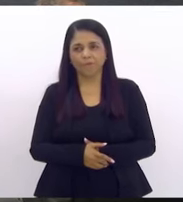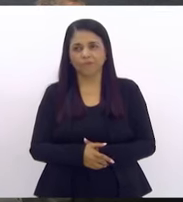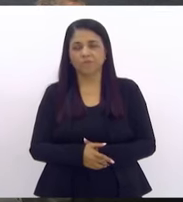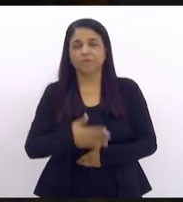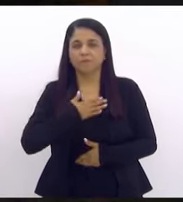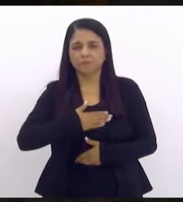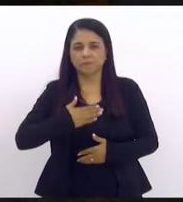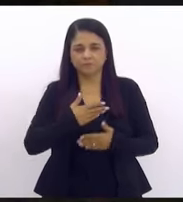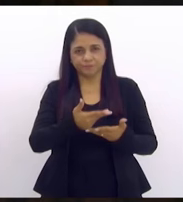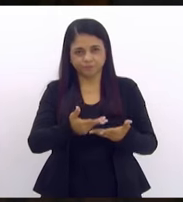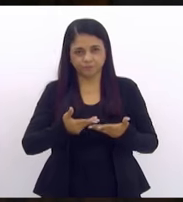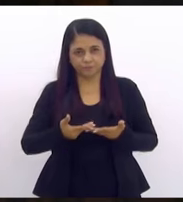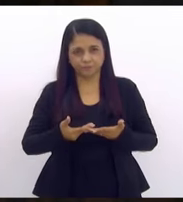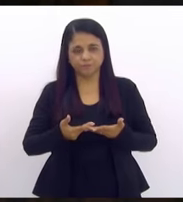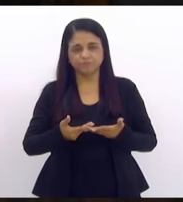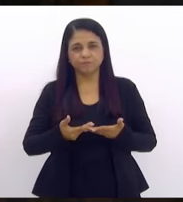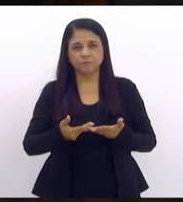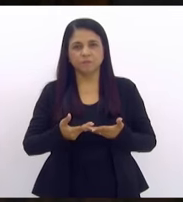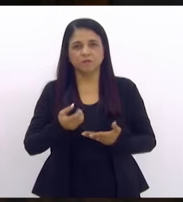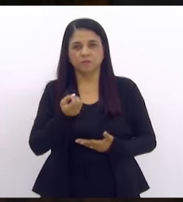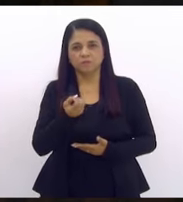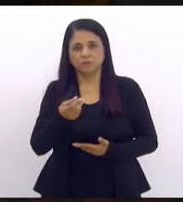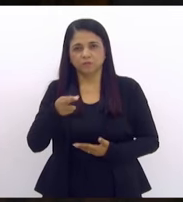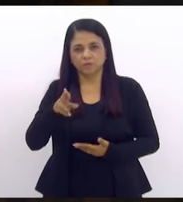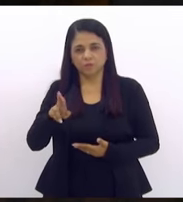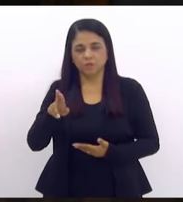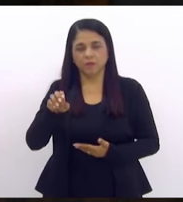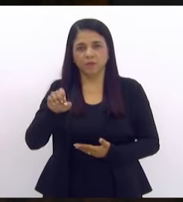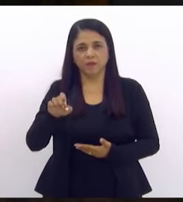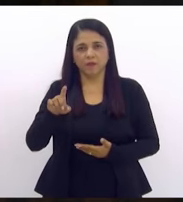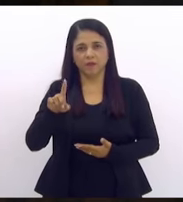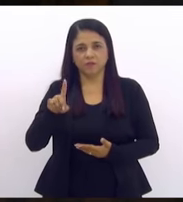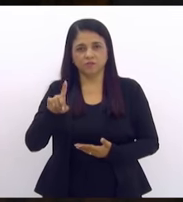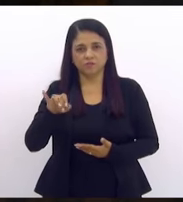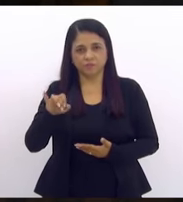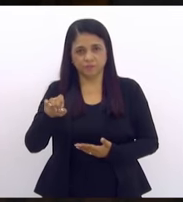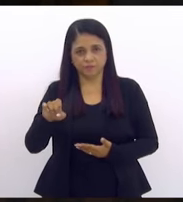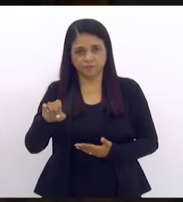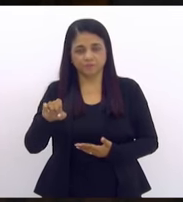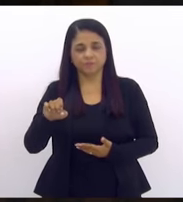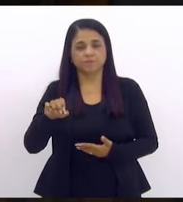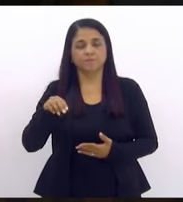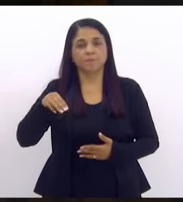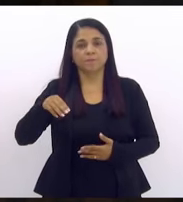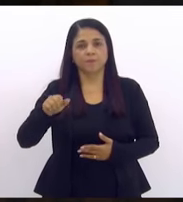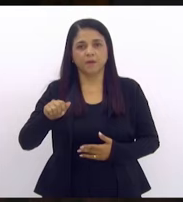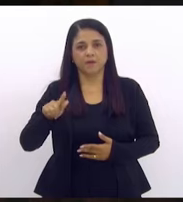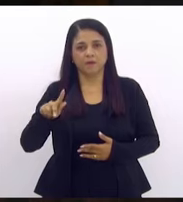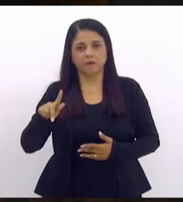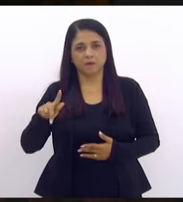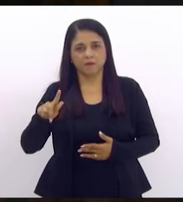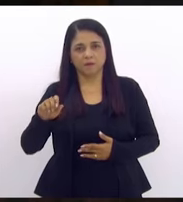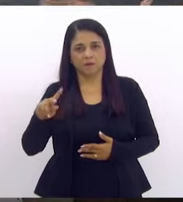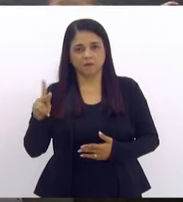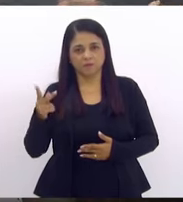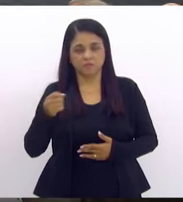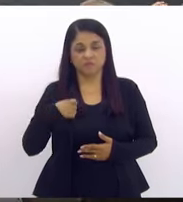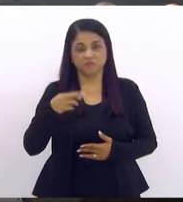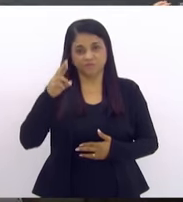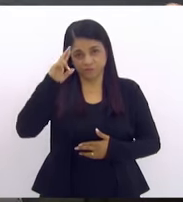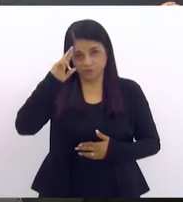gostaria de convidar também Dr Eric José Guimarães de Andrade chefe meu chefe de